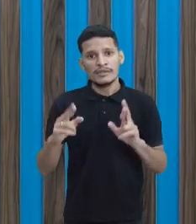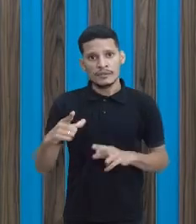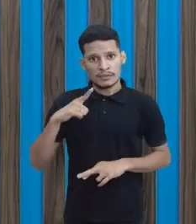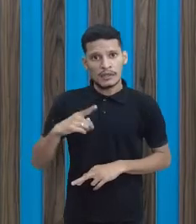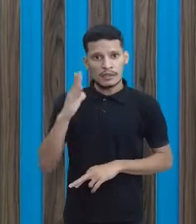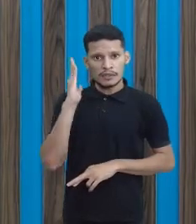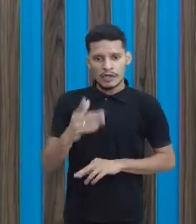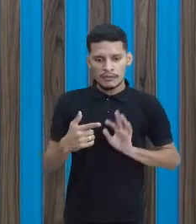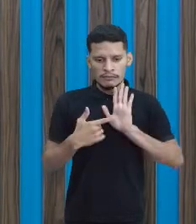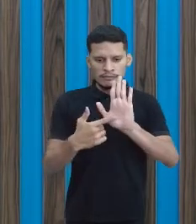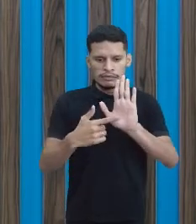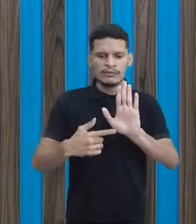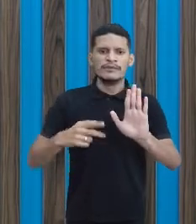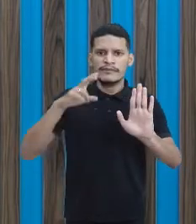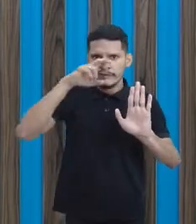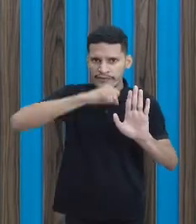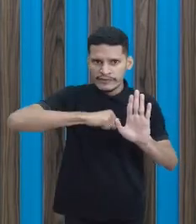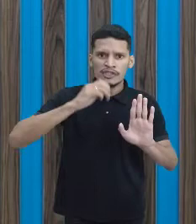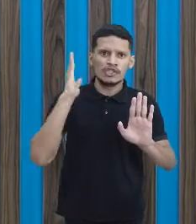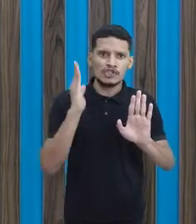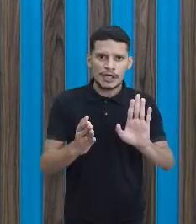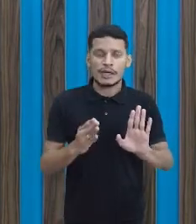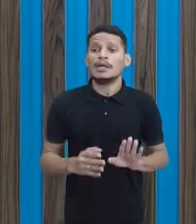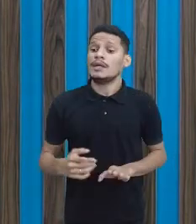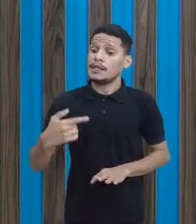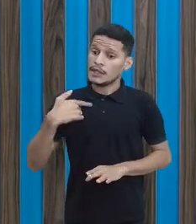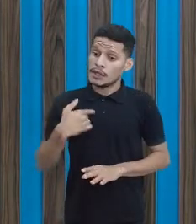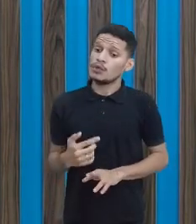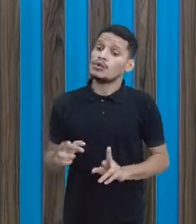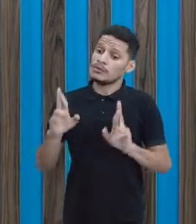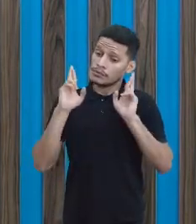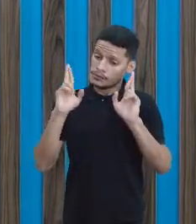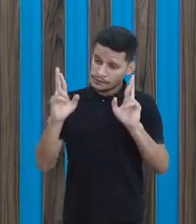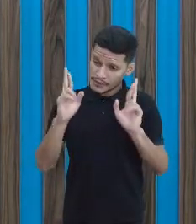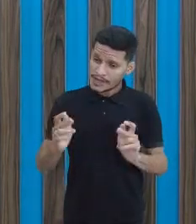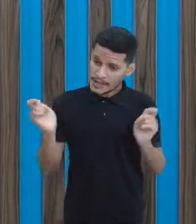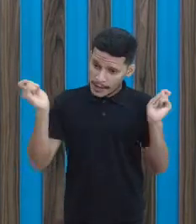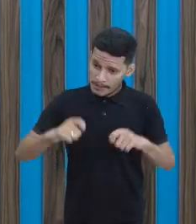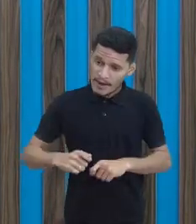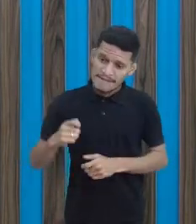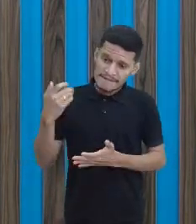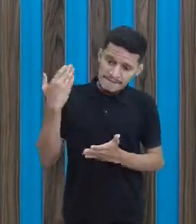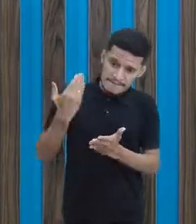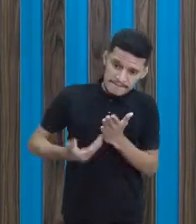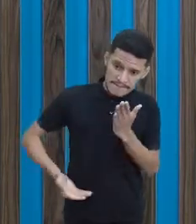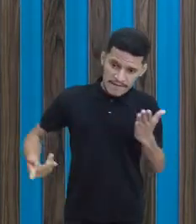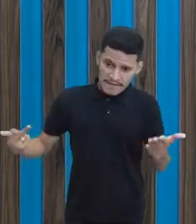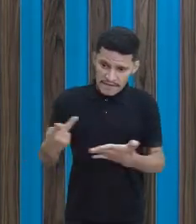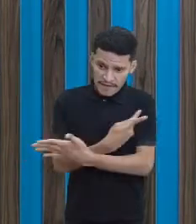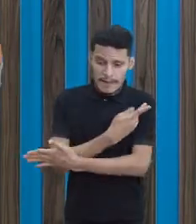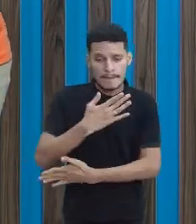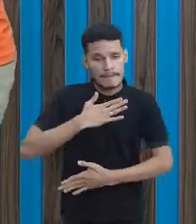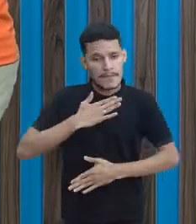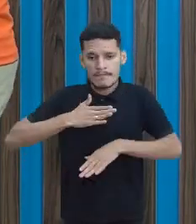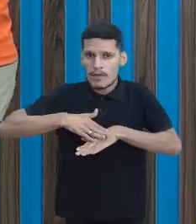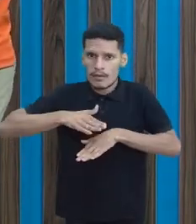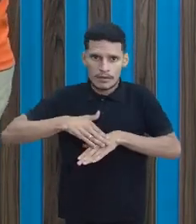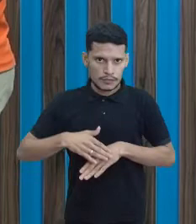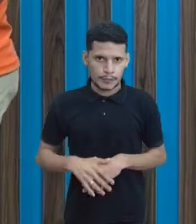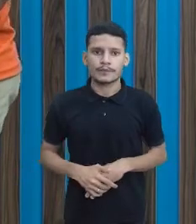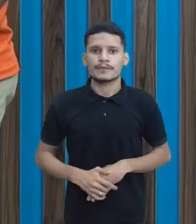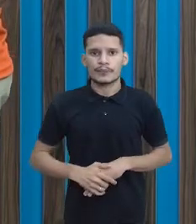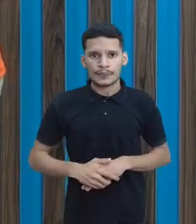frequência, é um termo muito usado, tá? Ao menos eu terei falhado por mim mesmo. por minha conta,